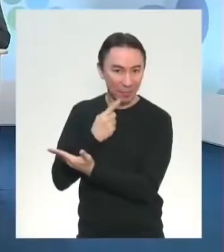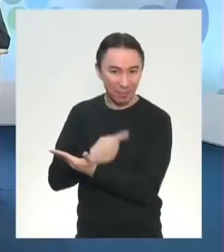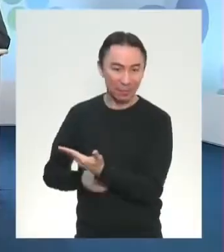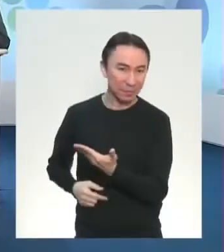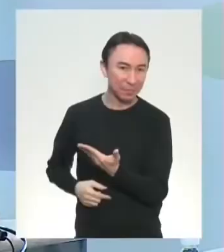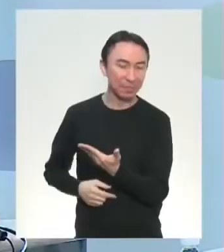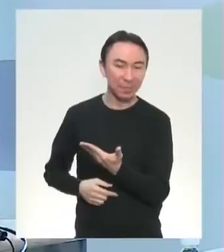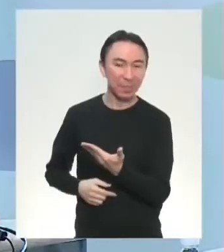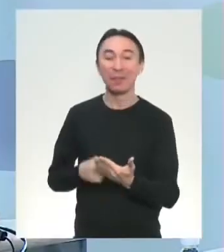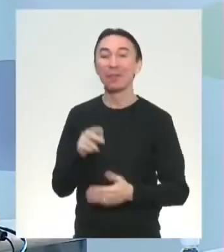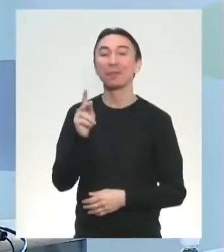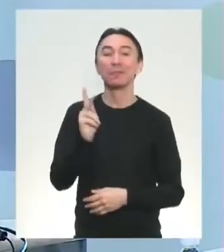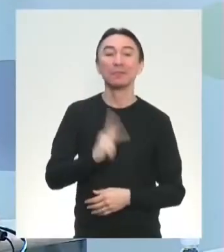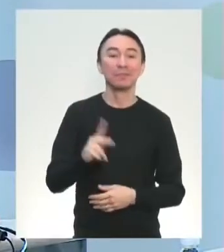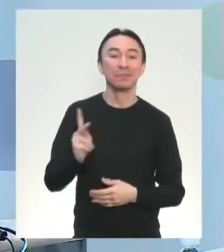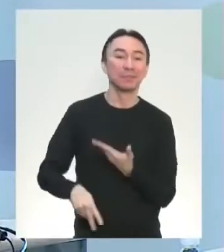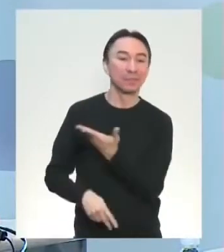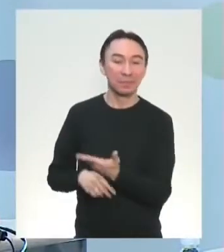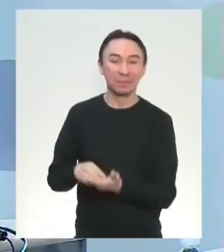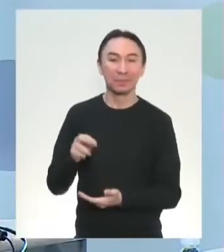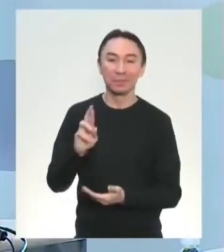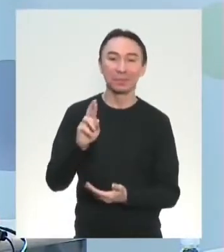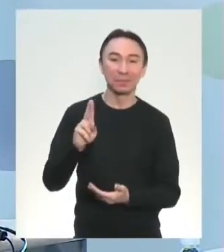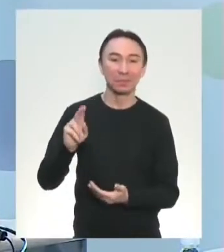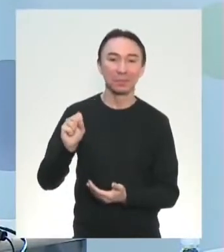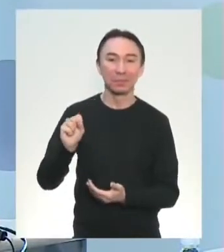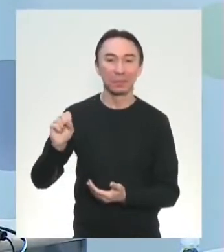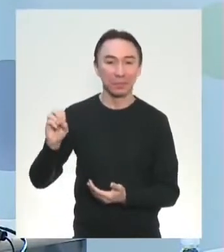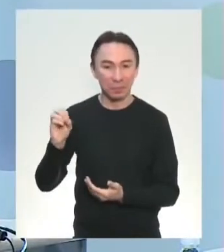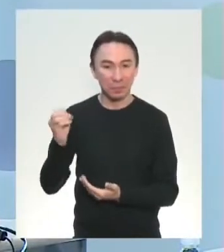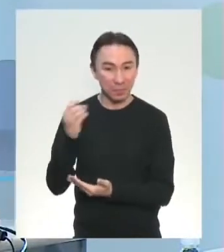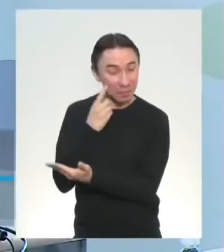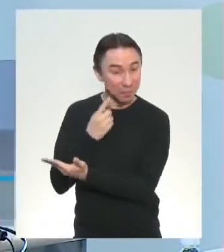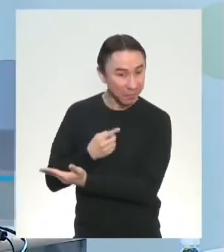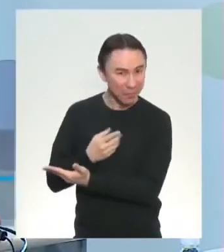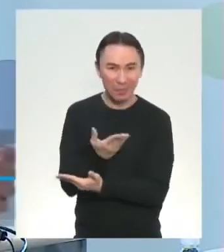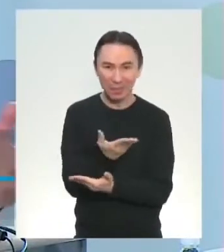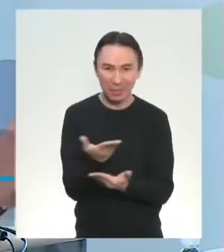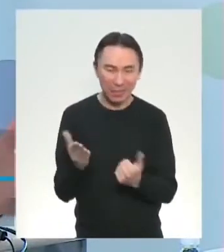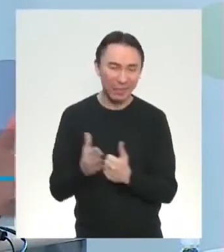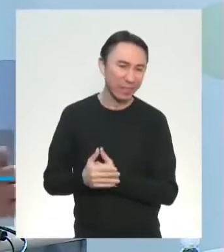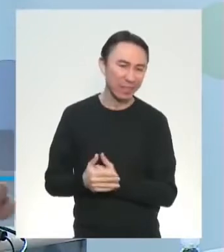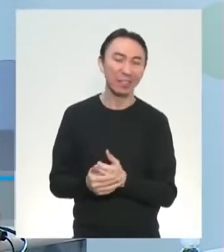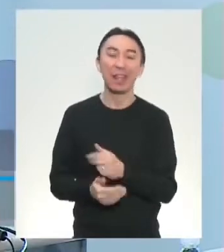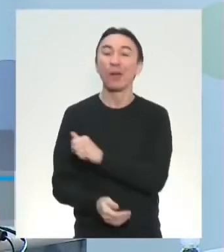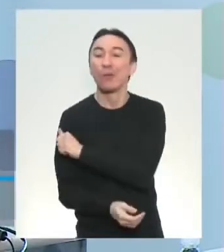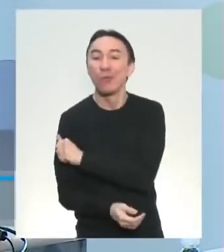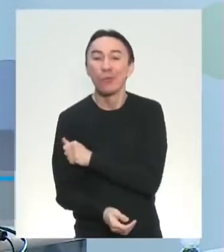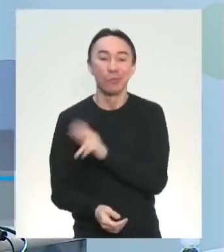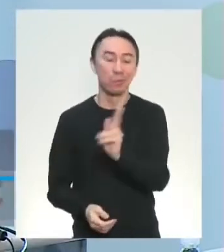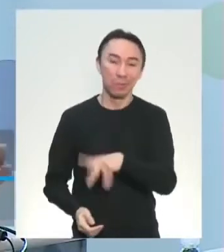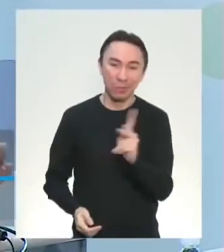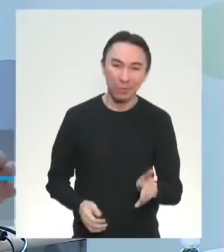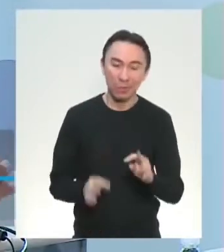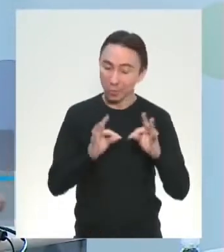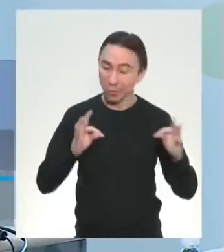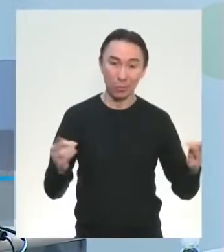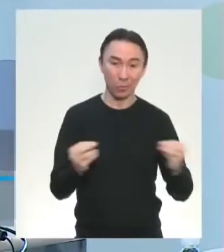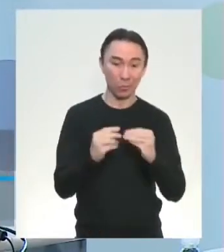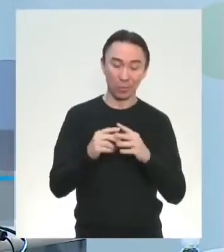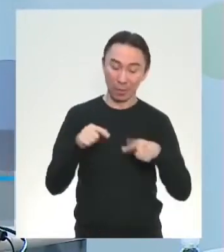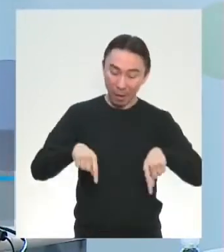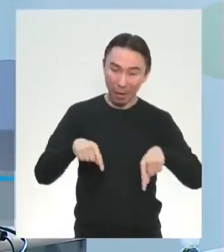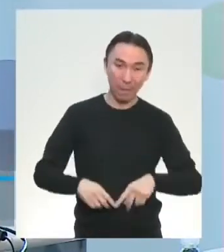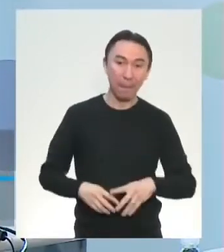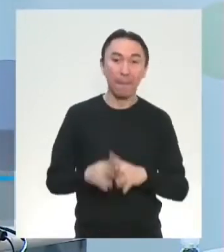Bom dia, professor Carlos. Bom dia aos alunos, professores e a todos que irão acompanhar a mais essa aula de Geografia para o 6º